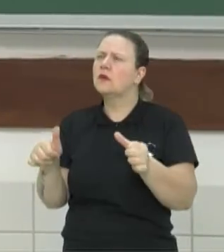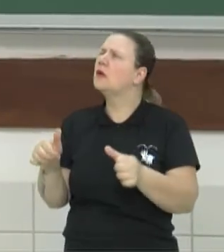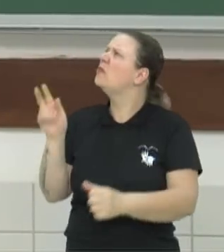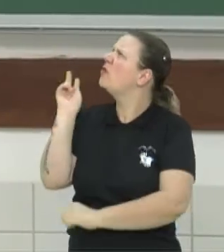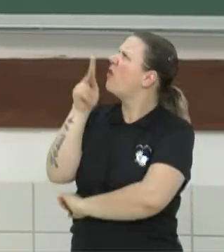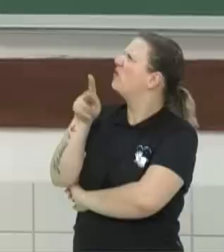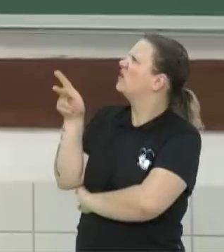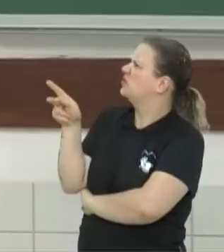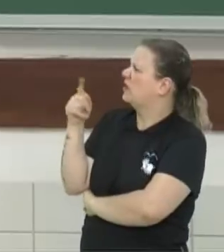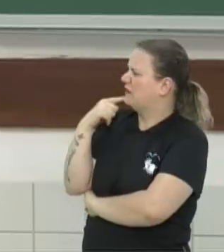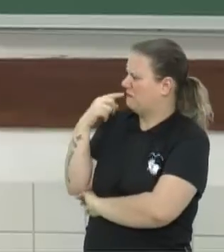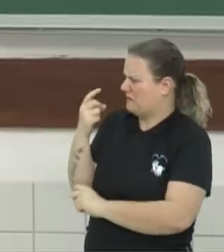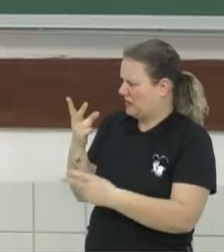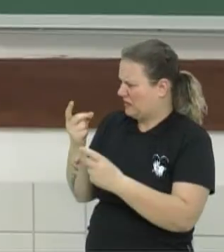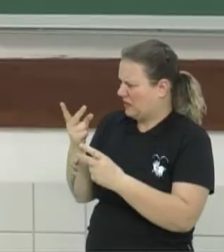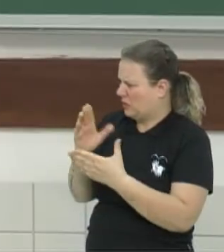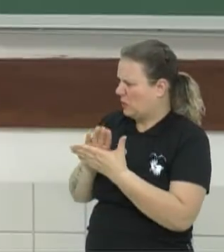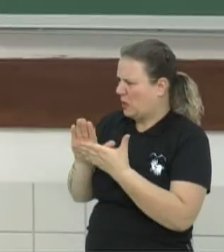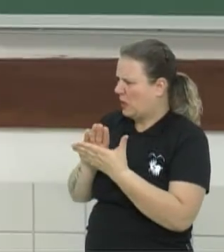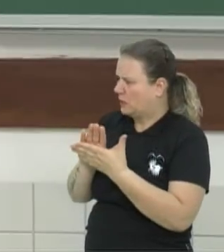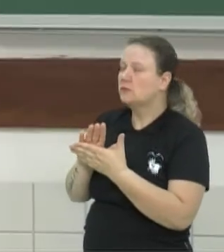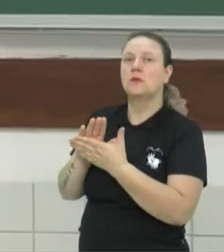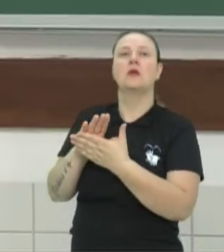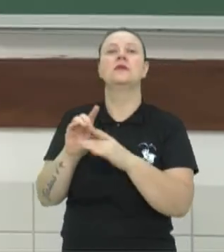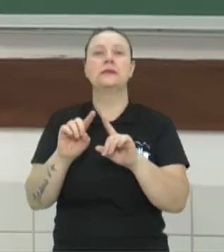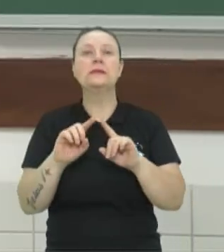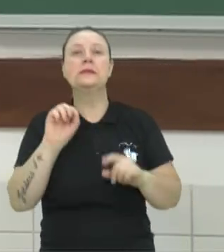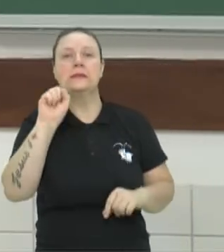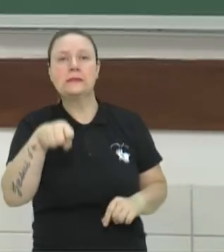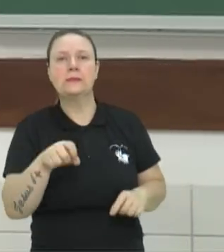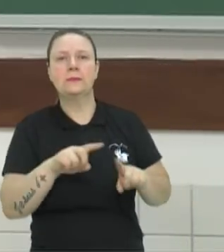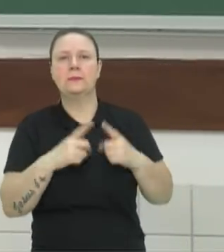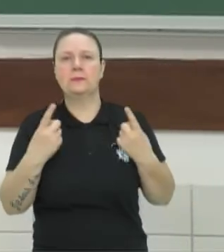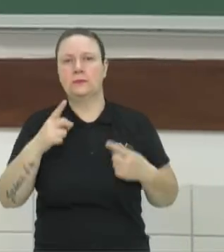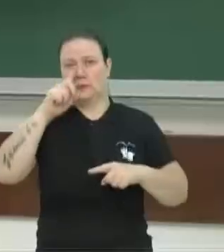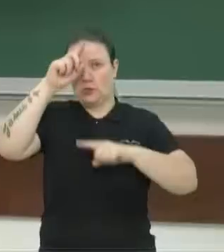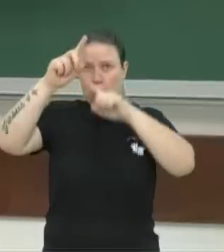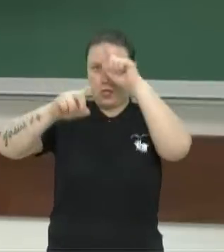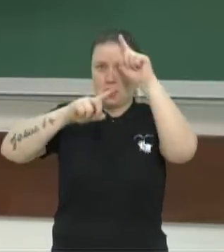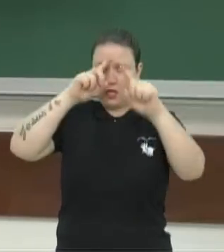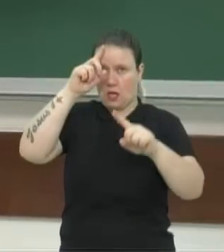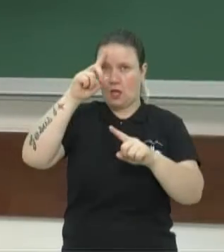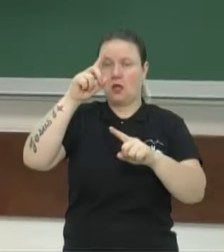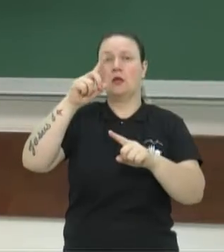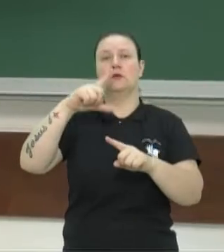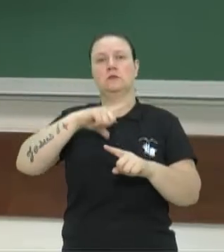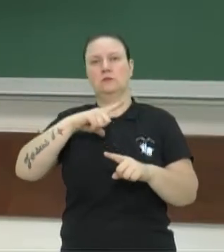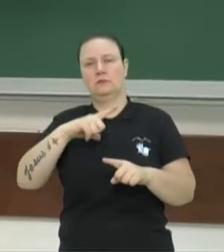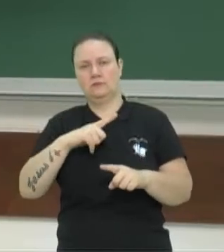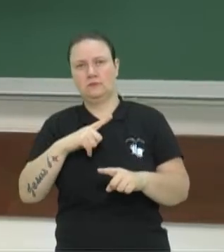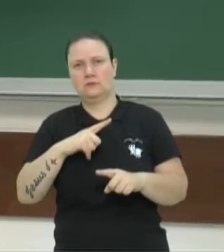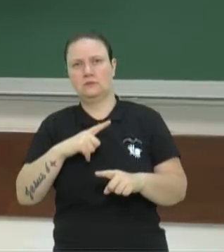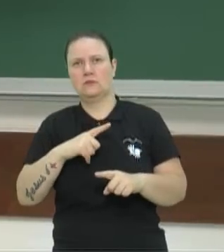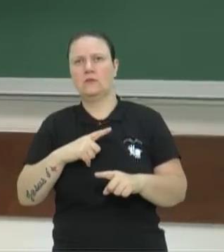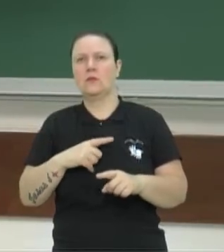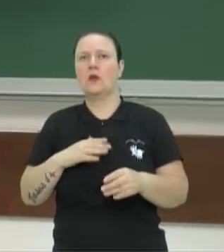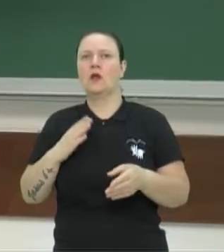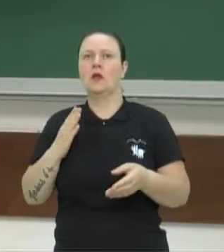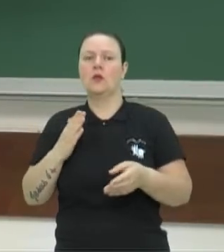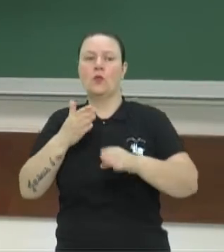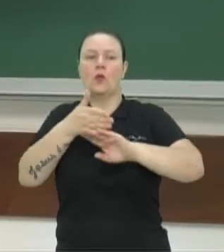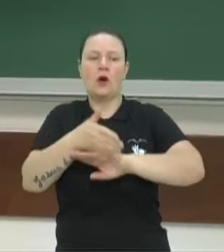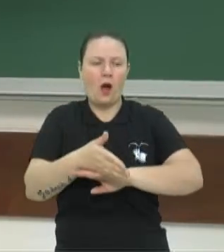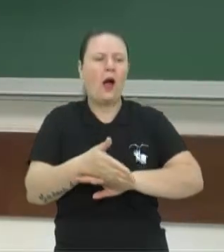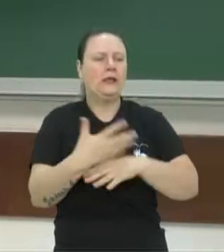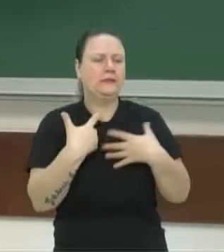está vendendo uma ideia. Mesmo que você não compre com dinheiro, você compra com você entrando ali naquela